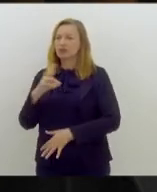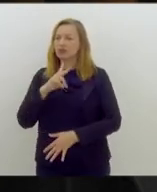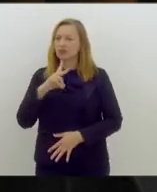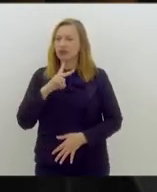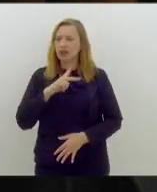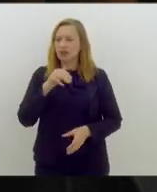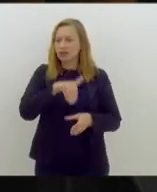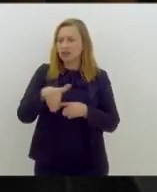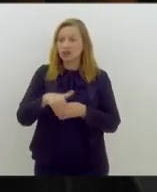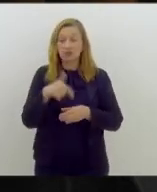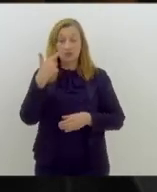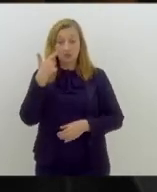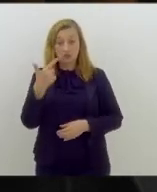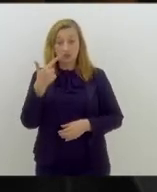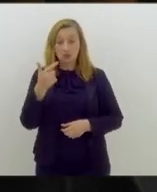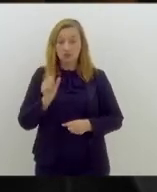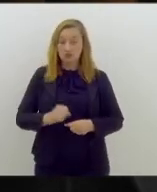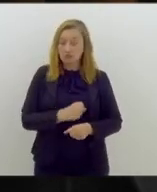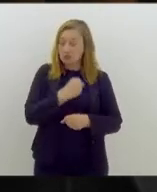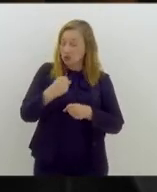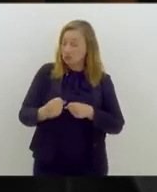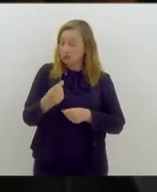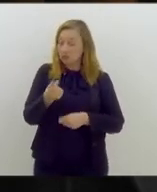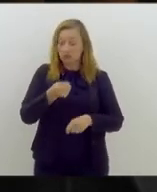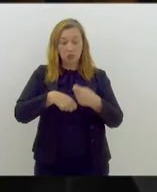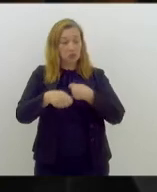um poder econômico